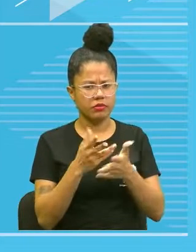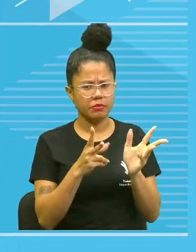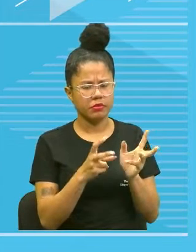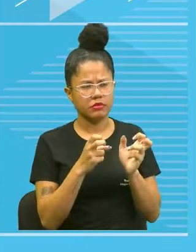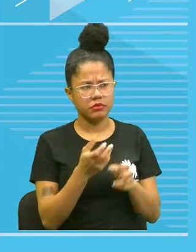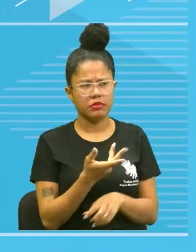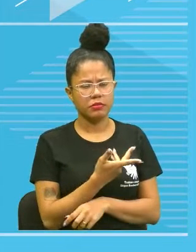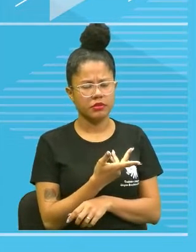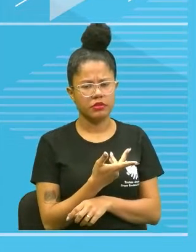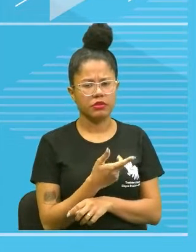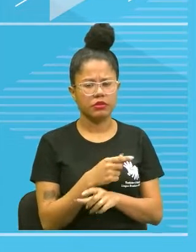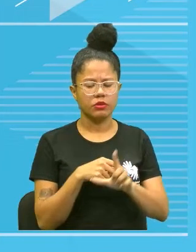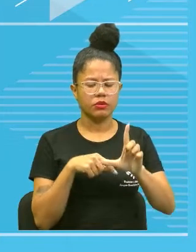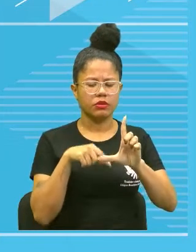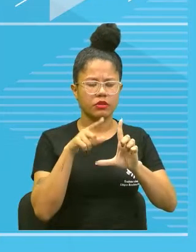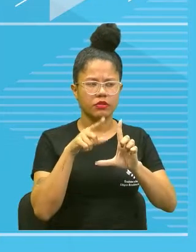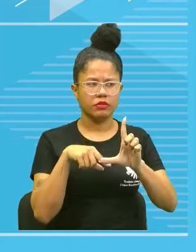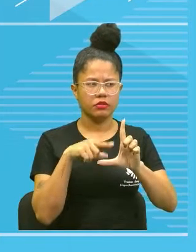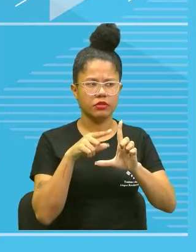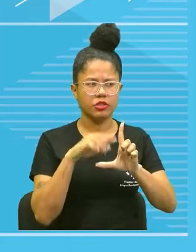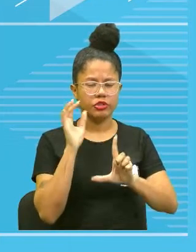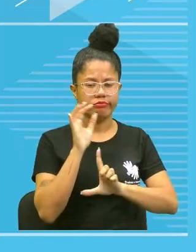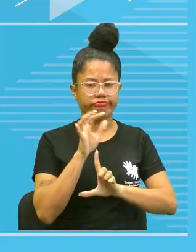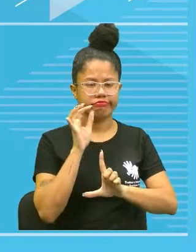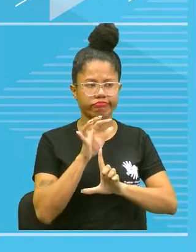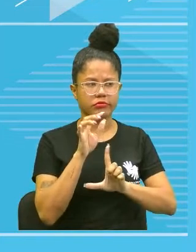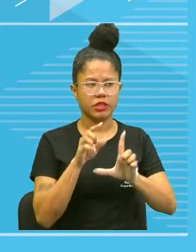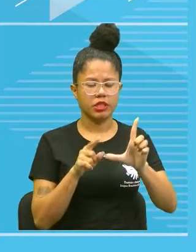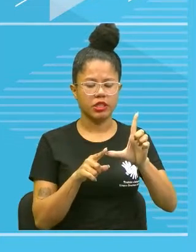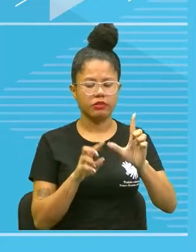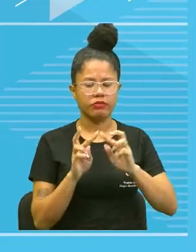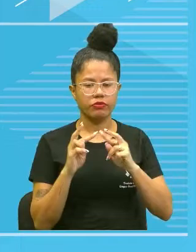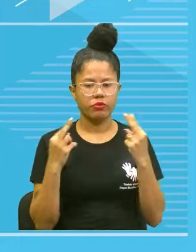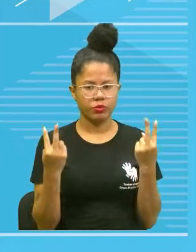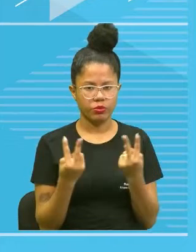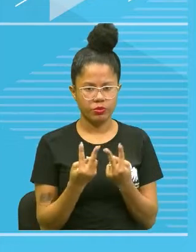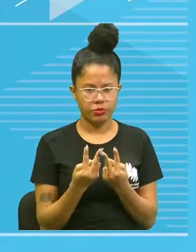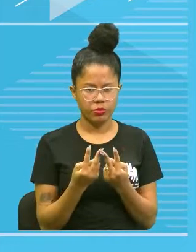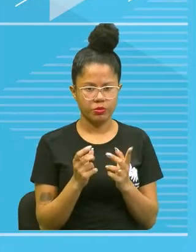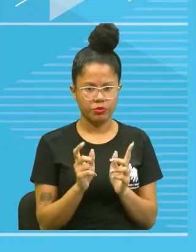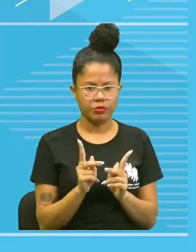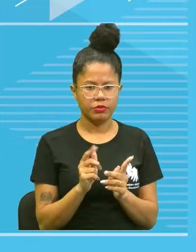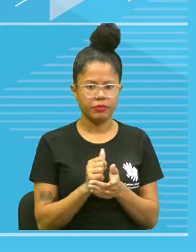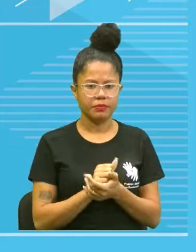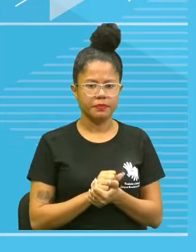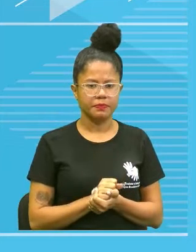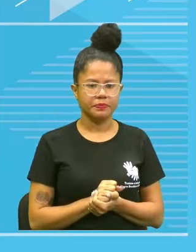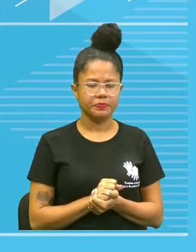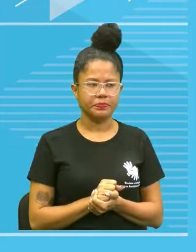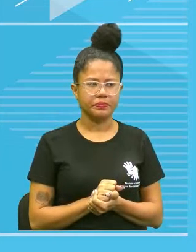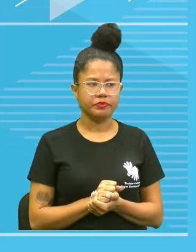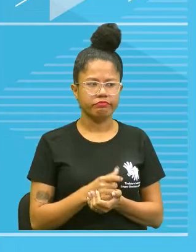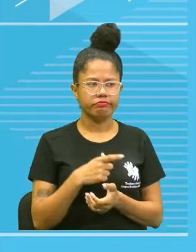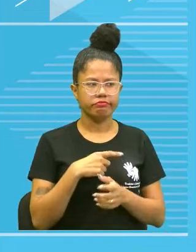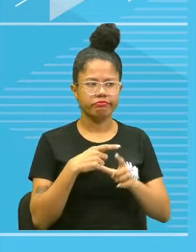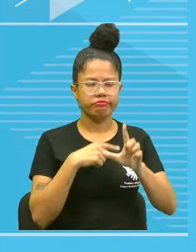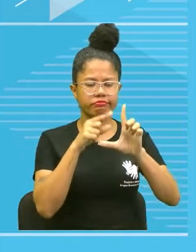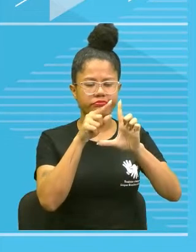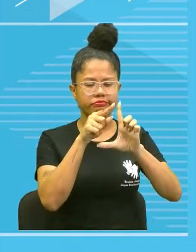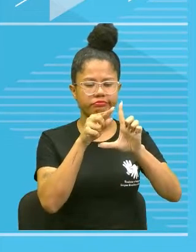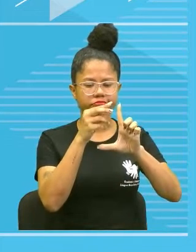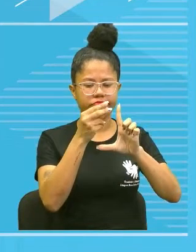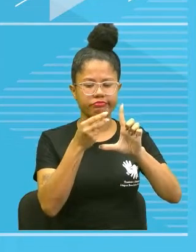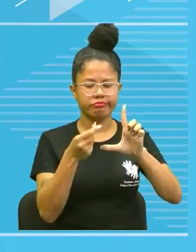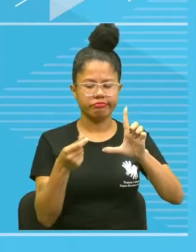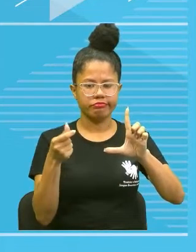você tem um gráfico de pressão por volume, certo? Então, ele tem uma queda de pressão